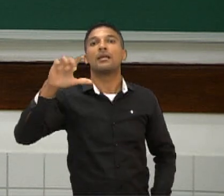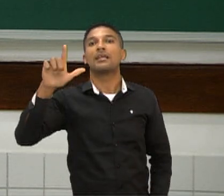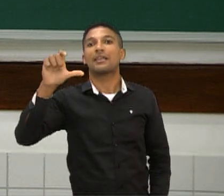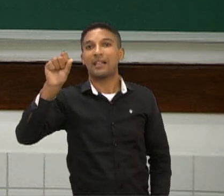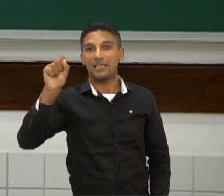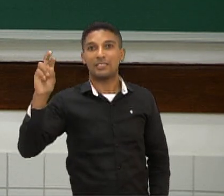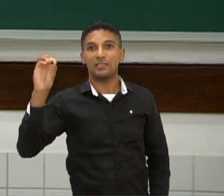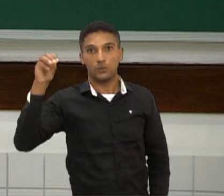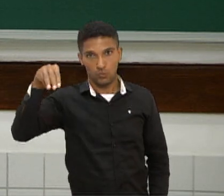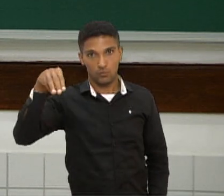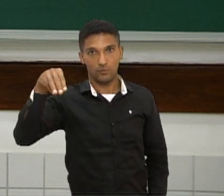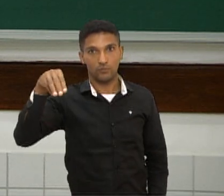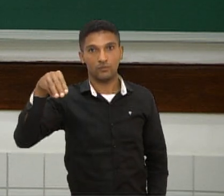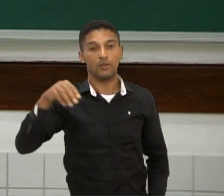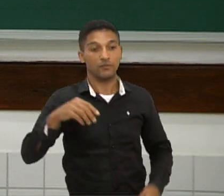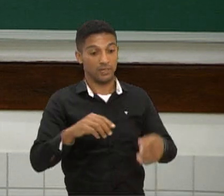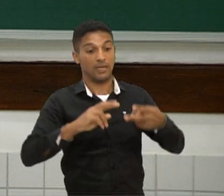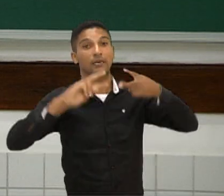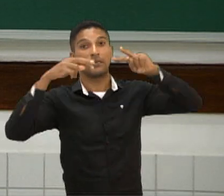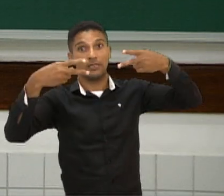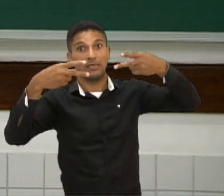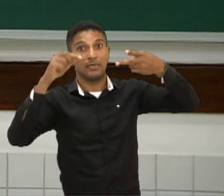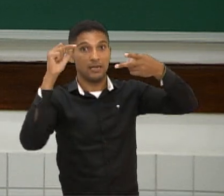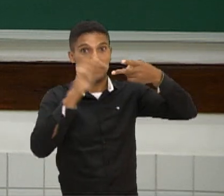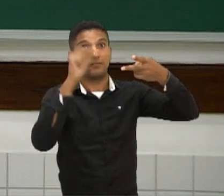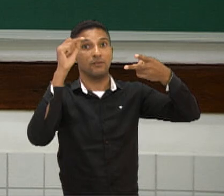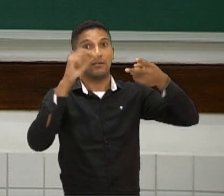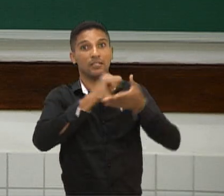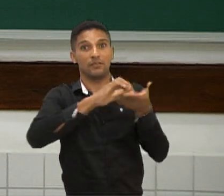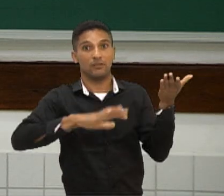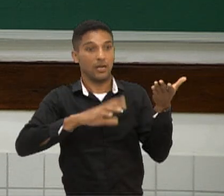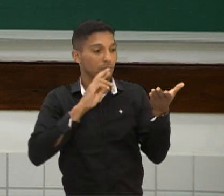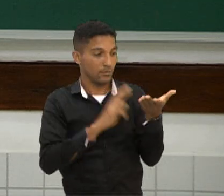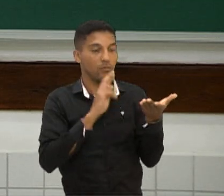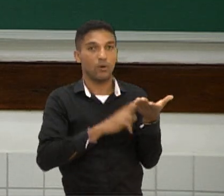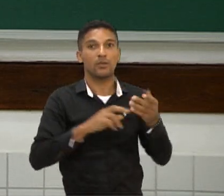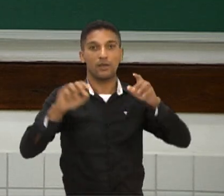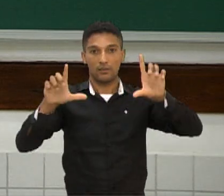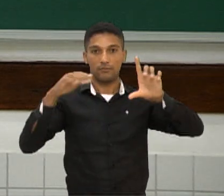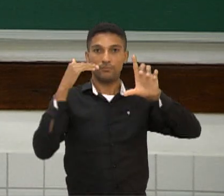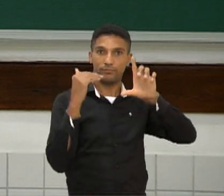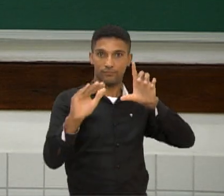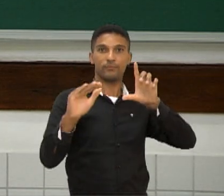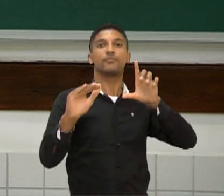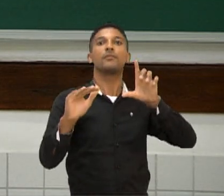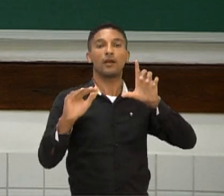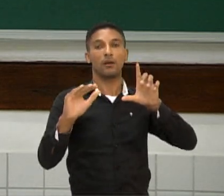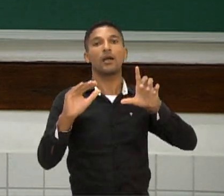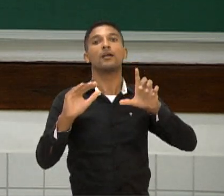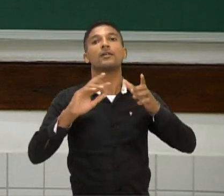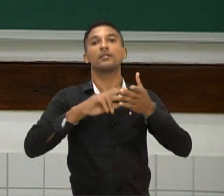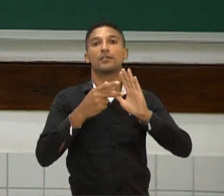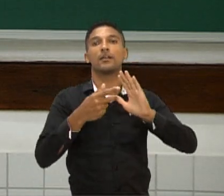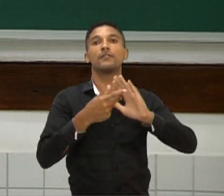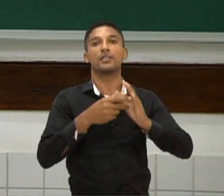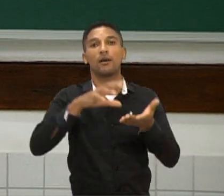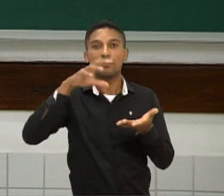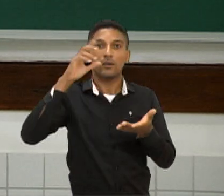atividade obrigatória, e realizar a atividade e enviar. Pronto, tua presença está